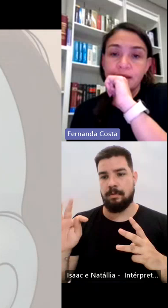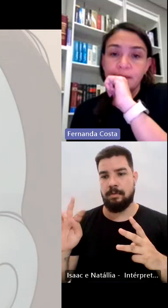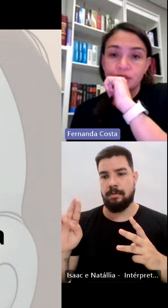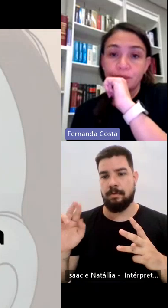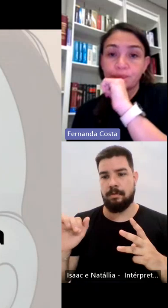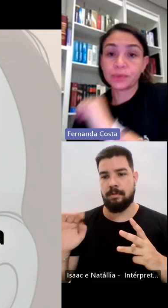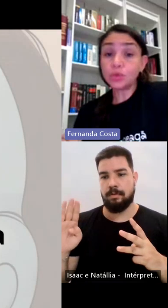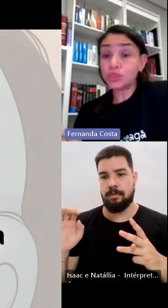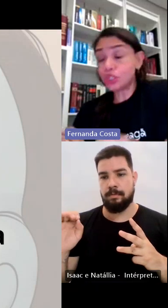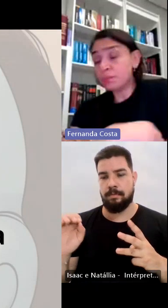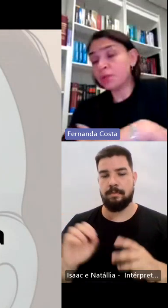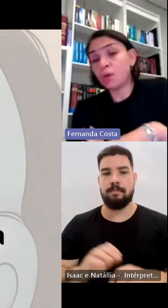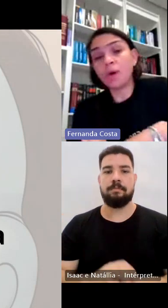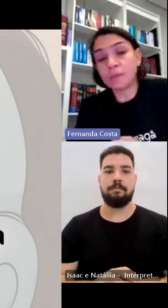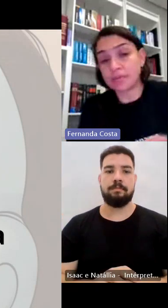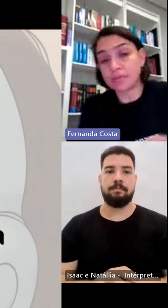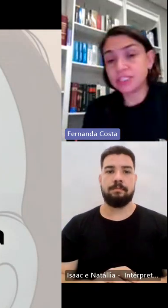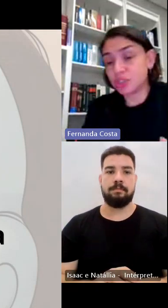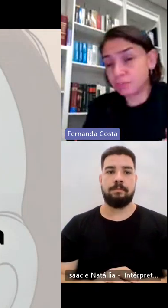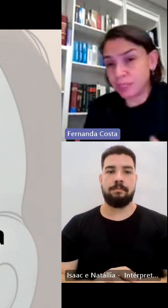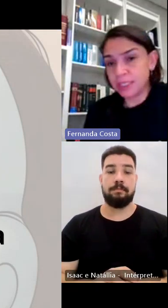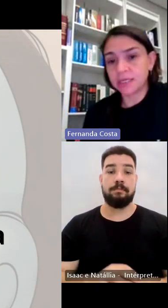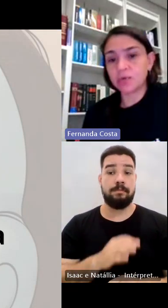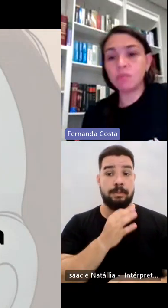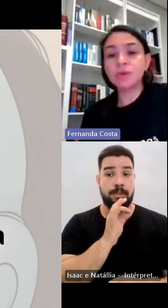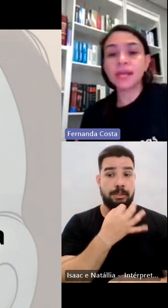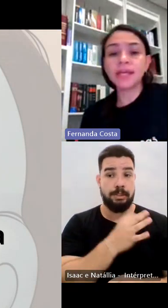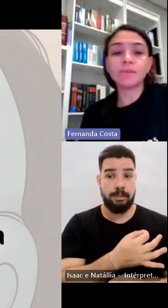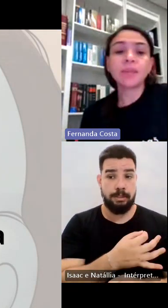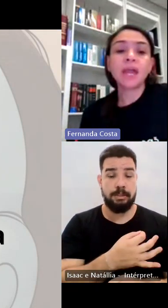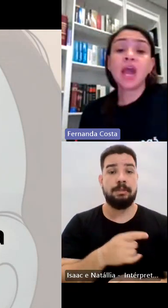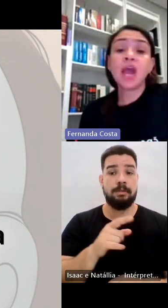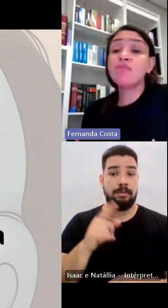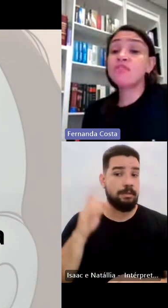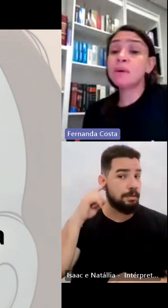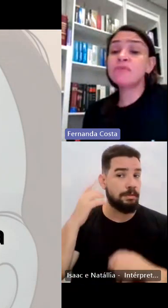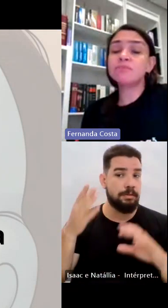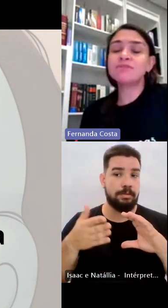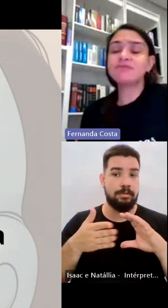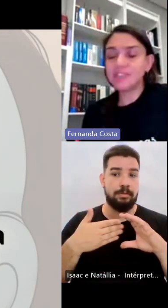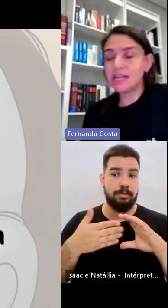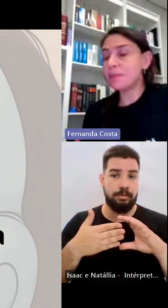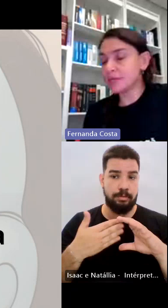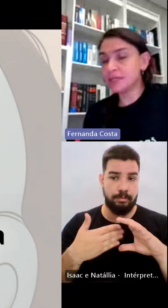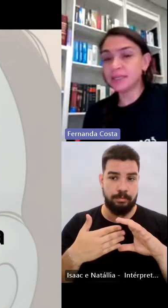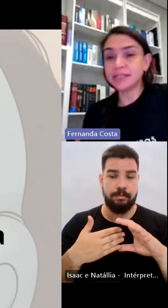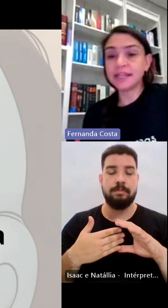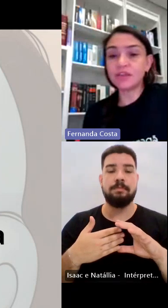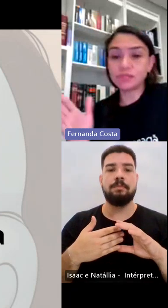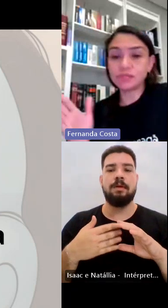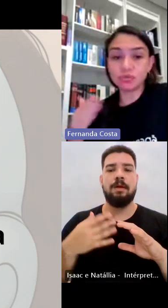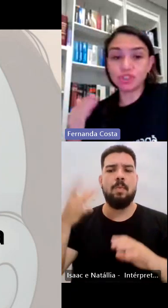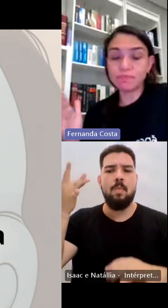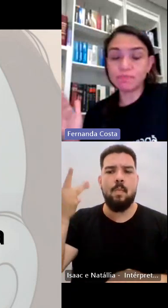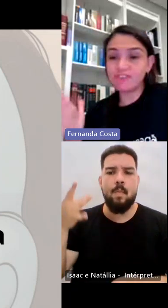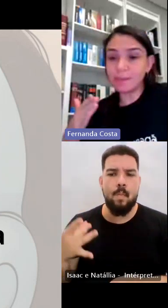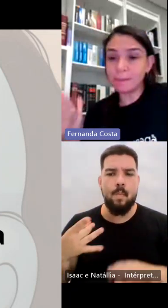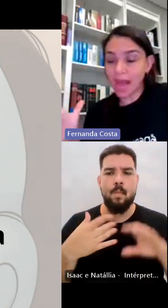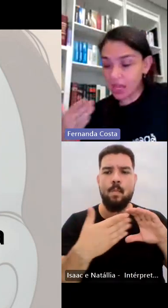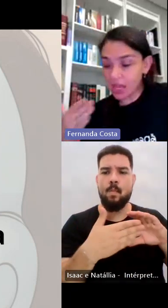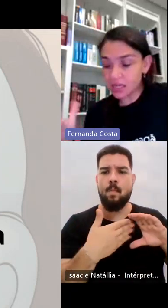da orelha média. O tímpano, ou membrana timpânica, como queiram, é uma fina membrana que tem a função